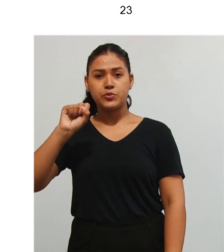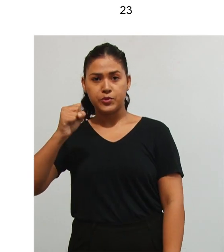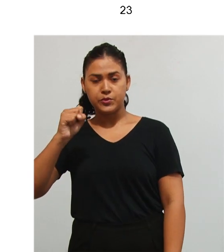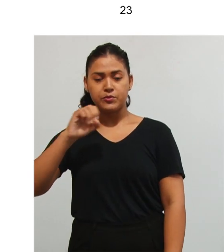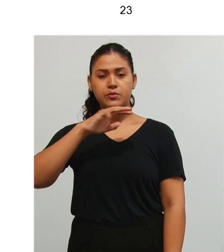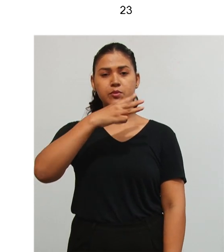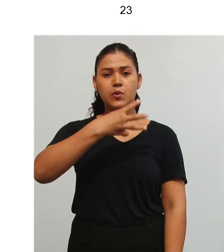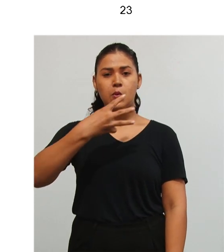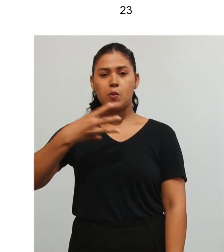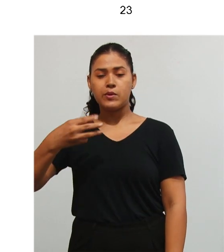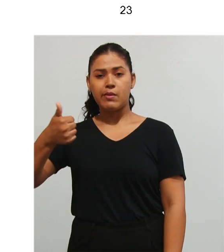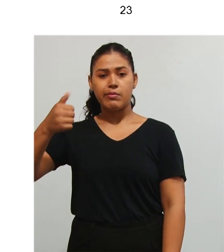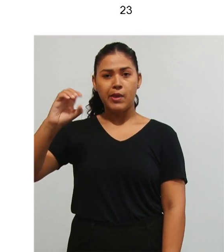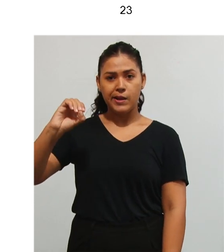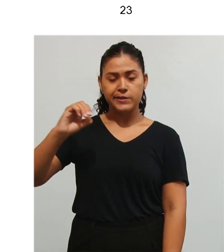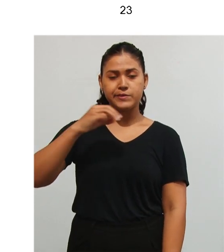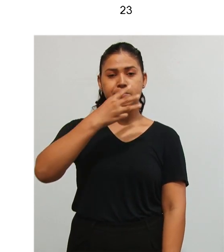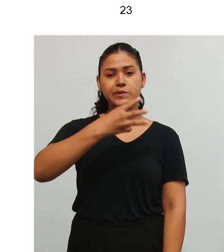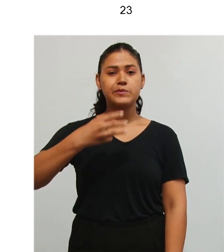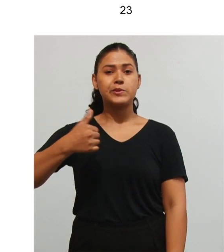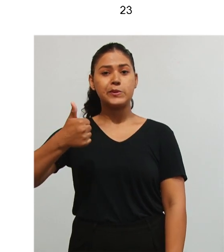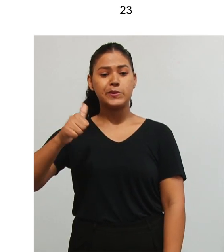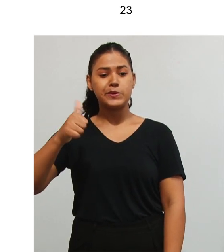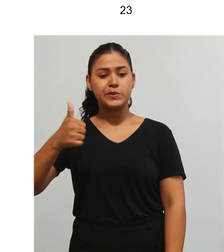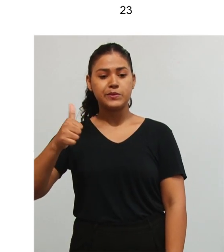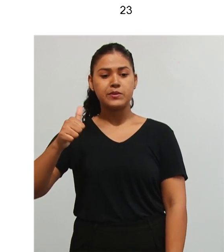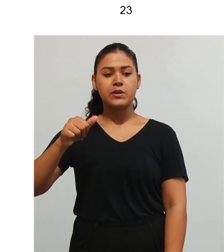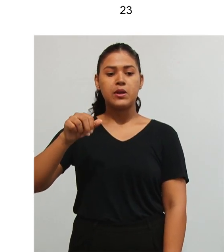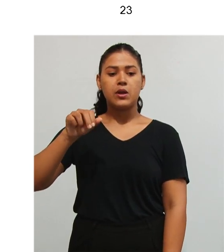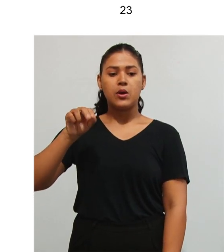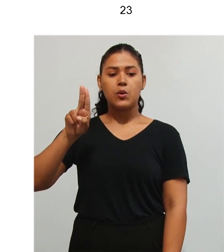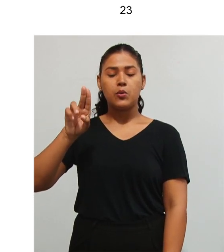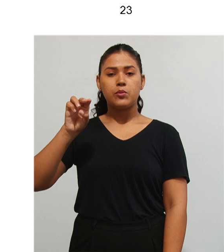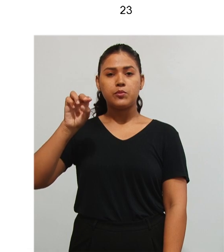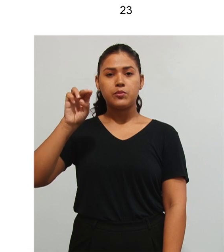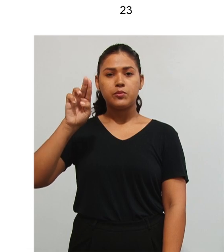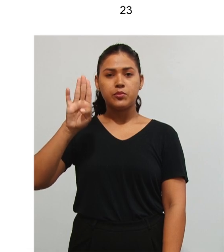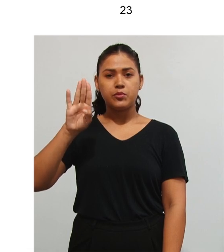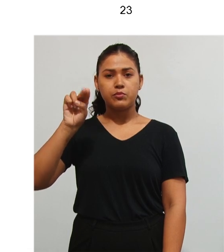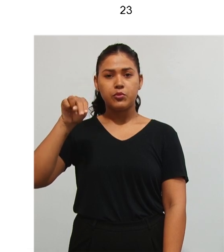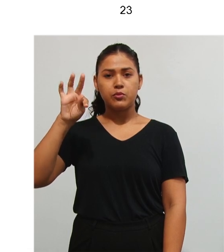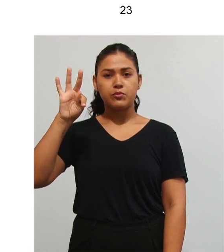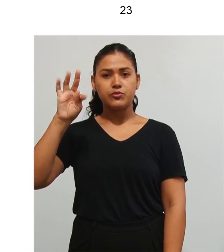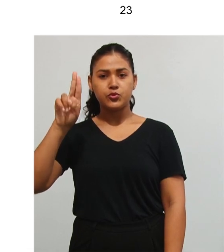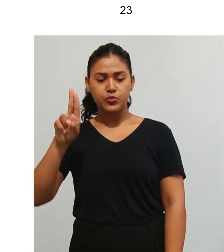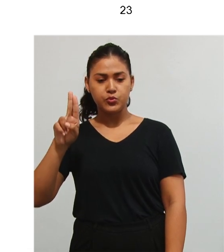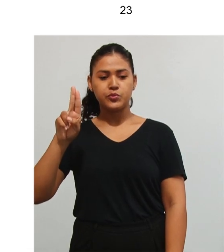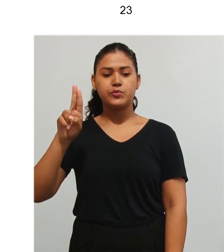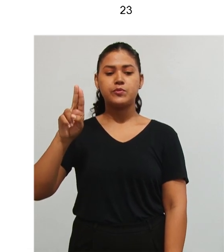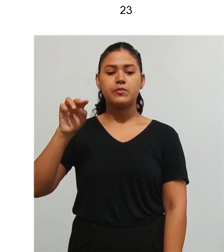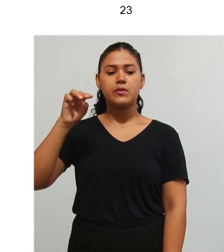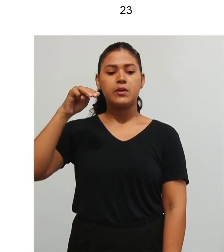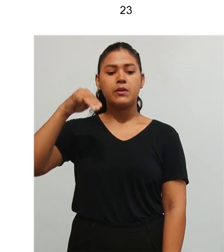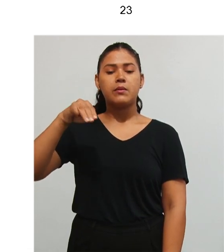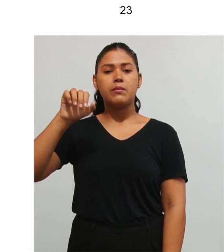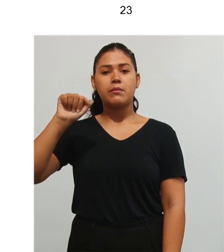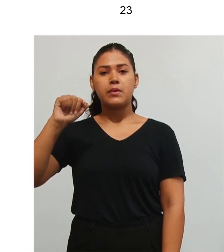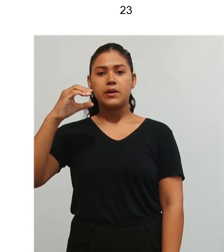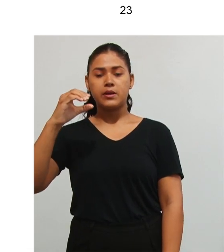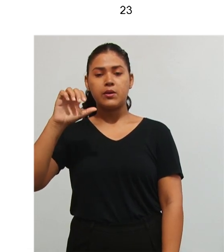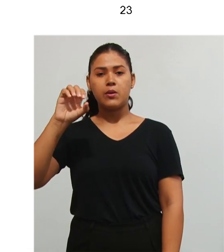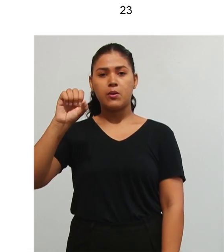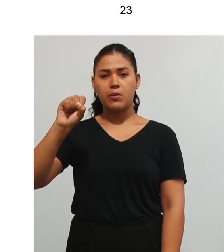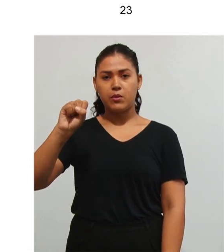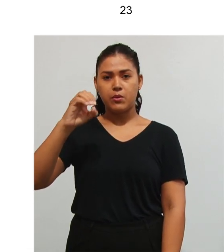Windows 10, o Windows 11, Ubuntu e Debian, que são distribuições Linux, o Mac OS X, que é